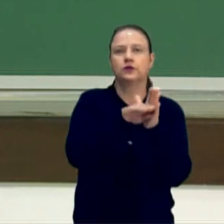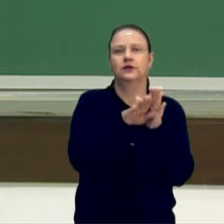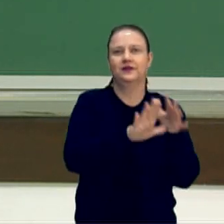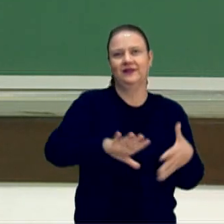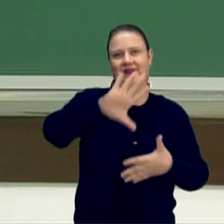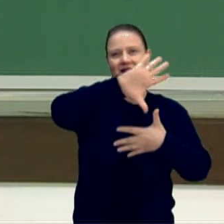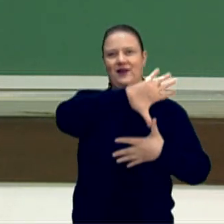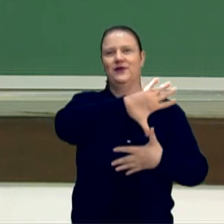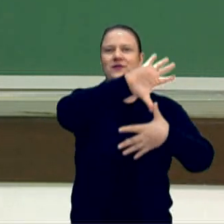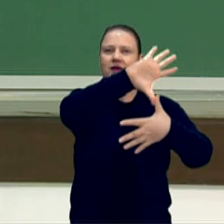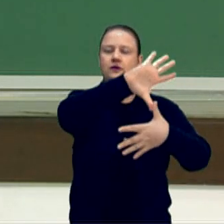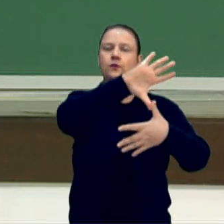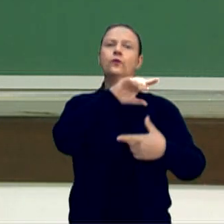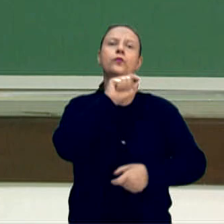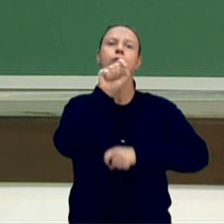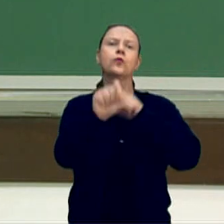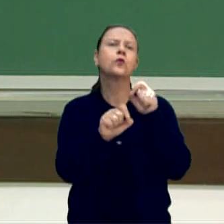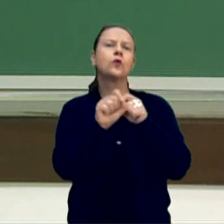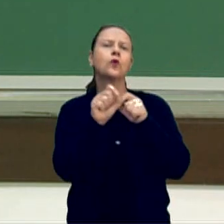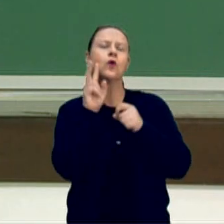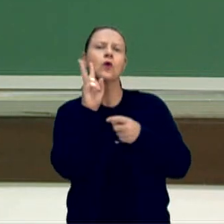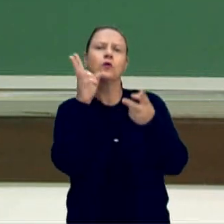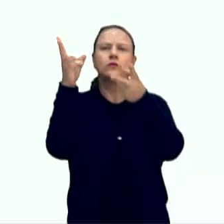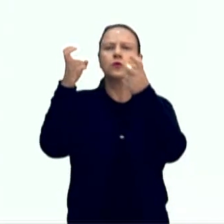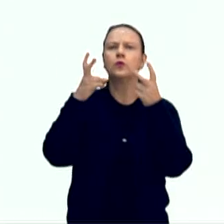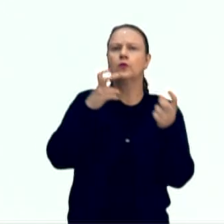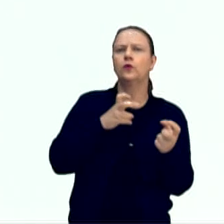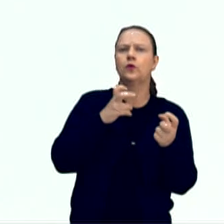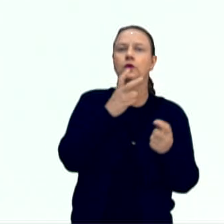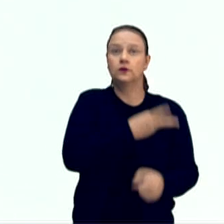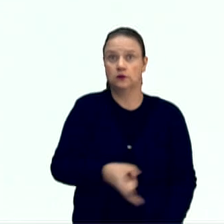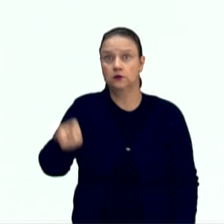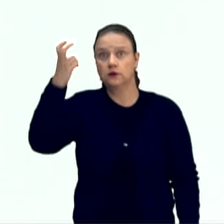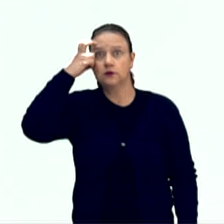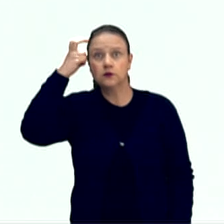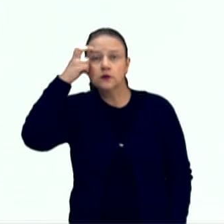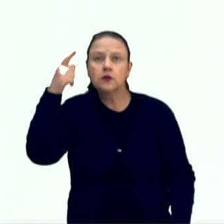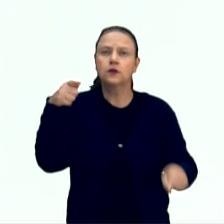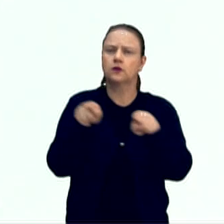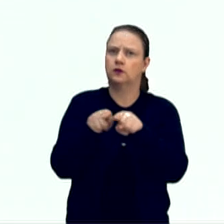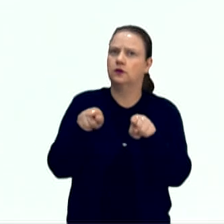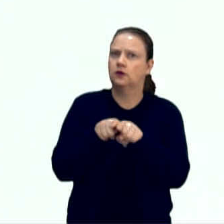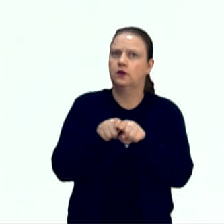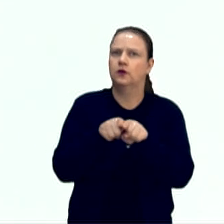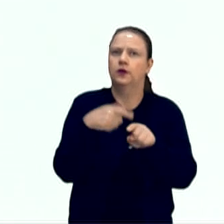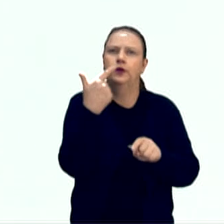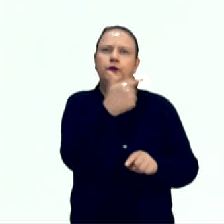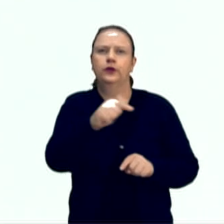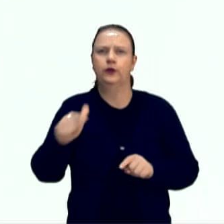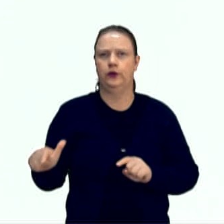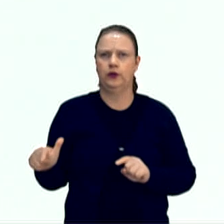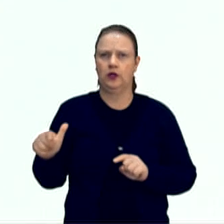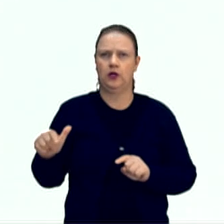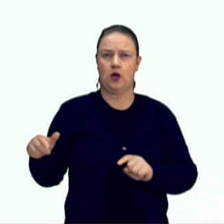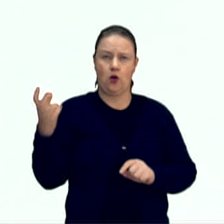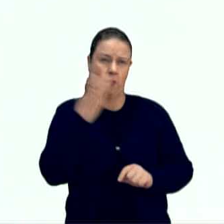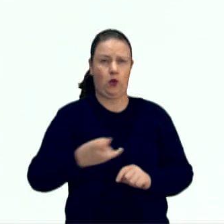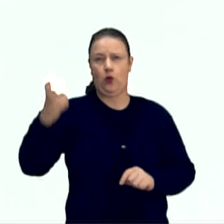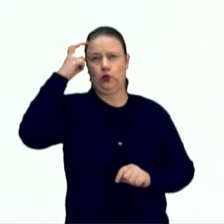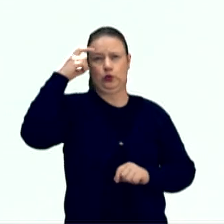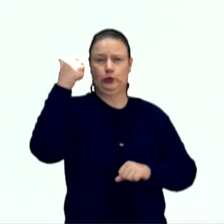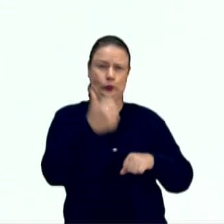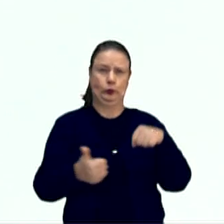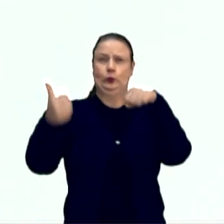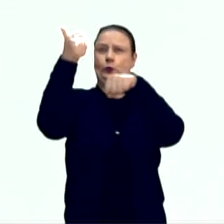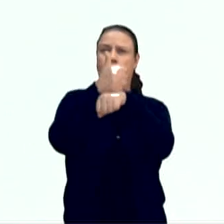americano. Nisso, nós vimos daí as questões culturais e que não existe uma cultura superior à outra. E dentro